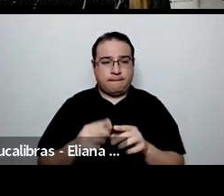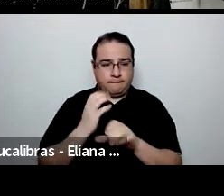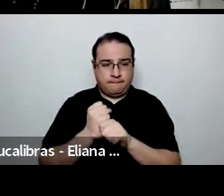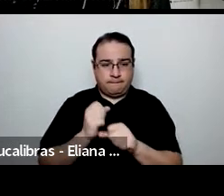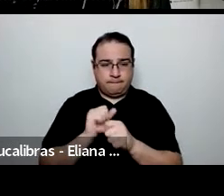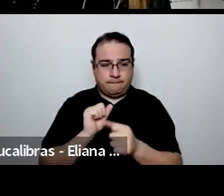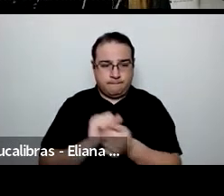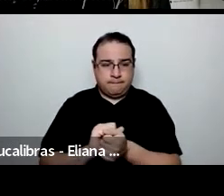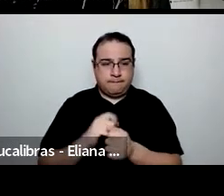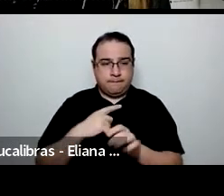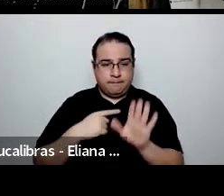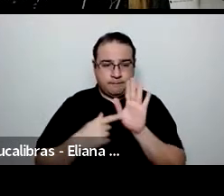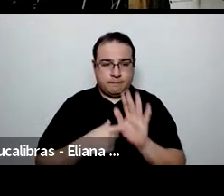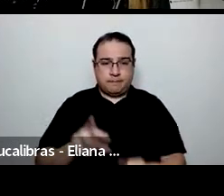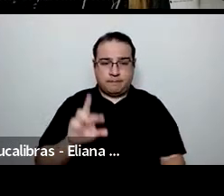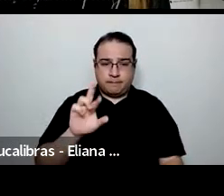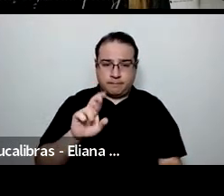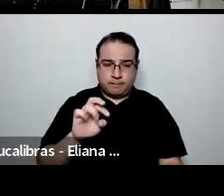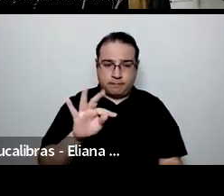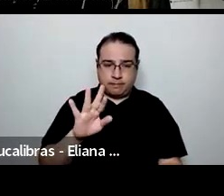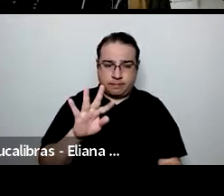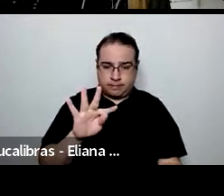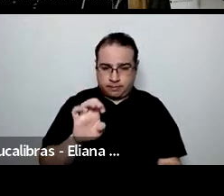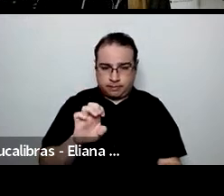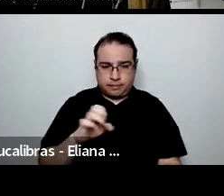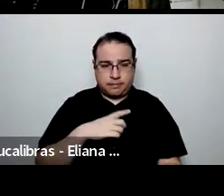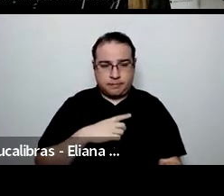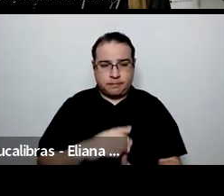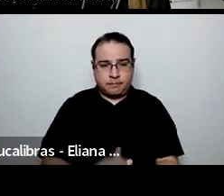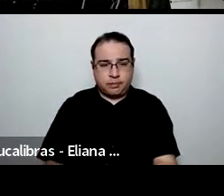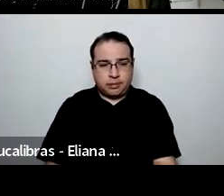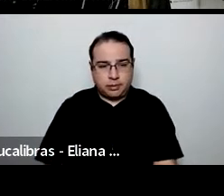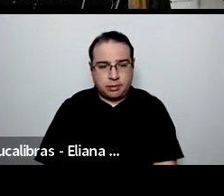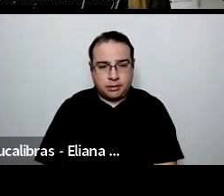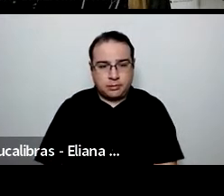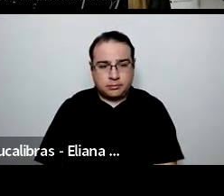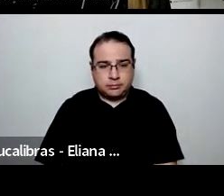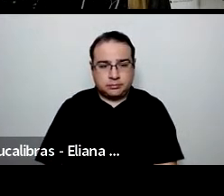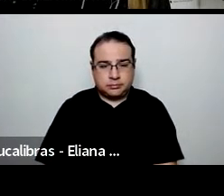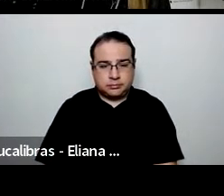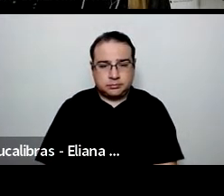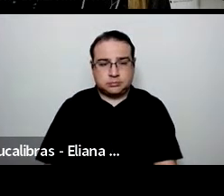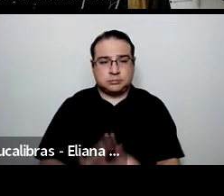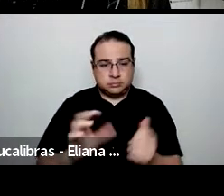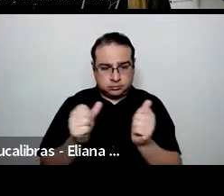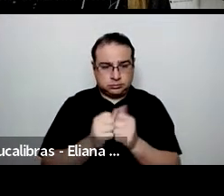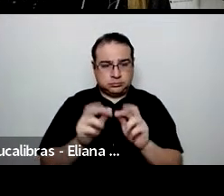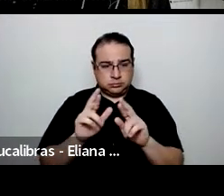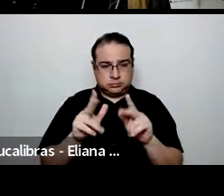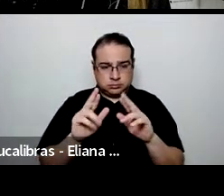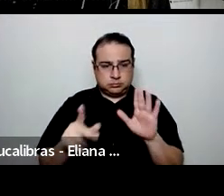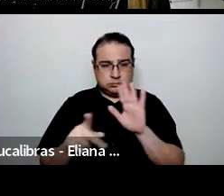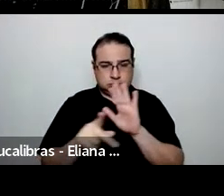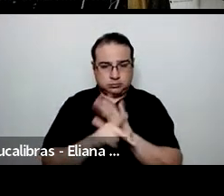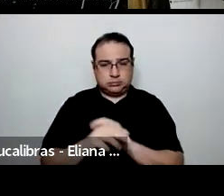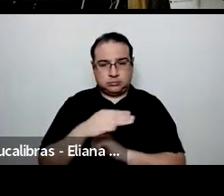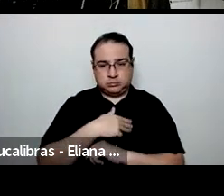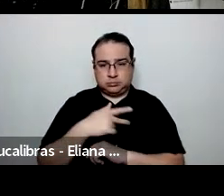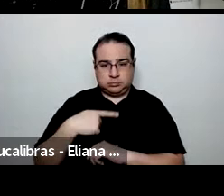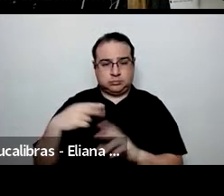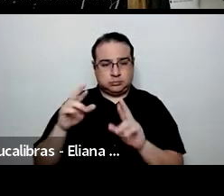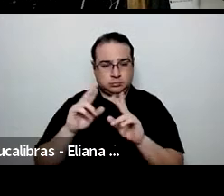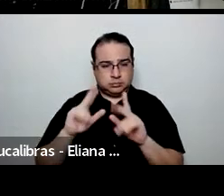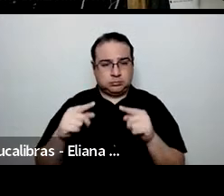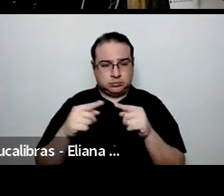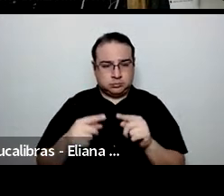as contas vai recorrente é em dissonância com o parecer do Ministério Público nos termos